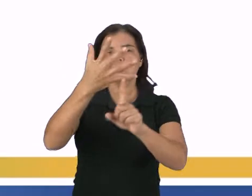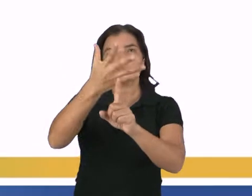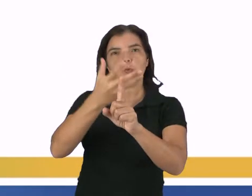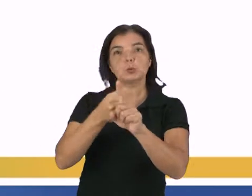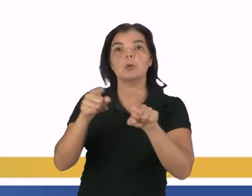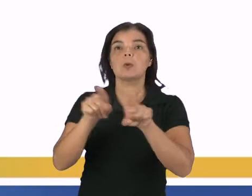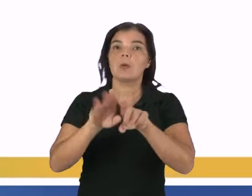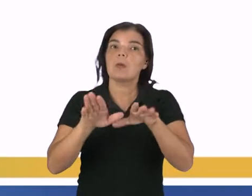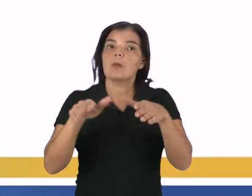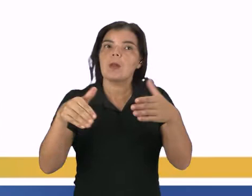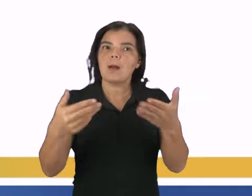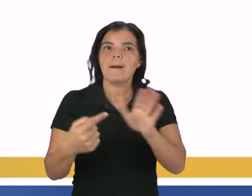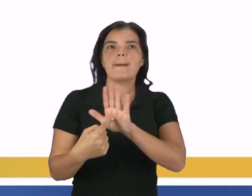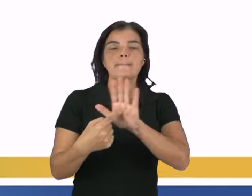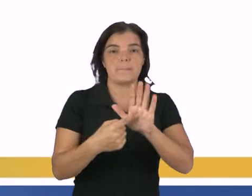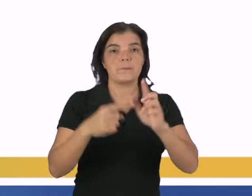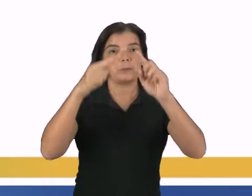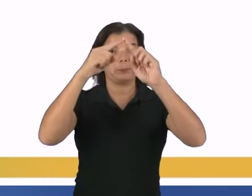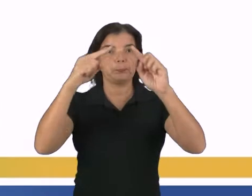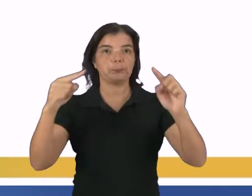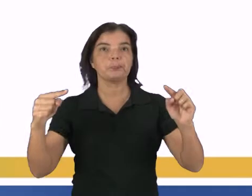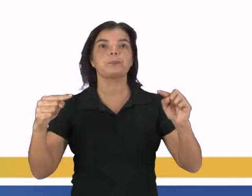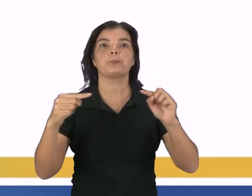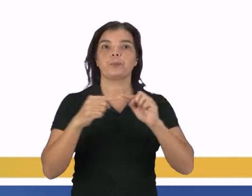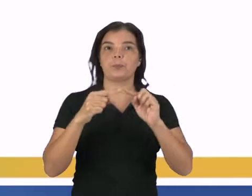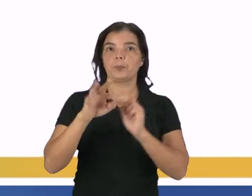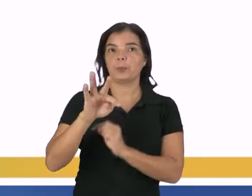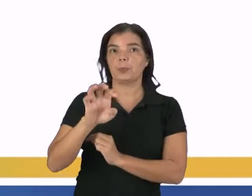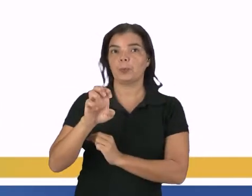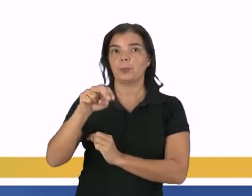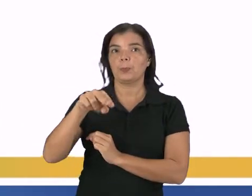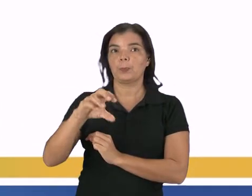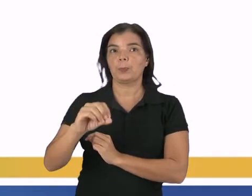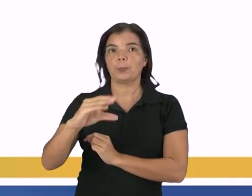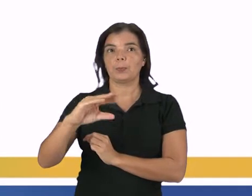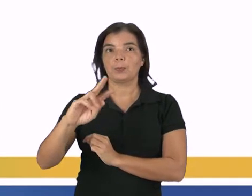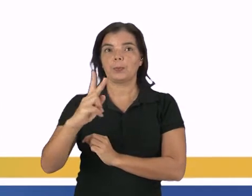artísticas, das quais se destacam as grandes pirâmides de